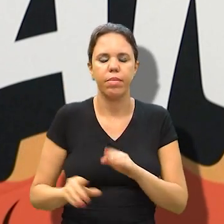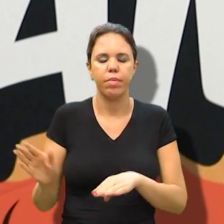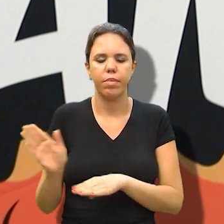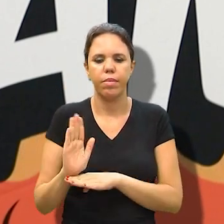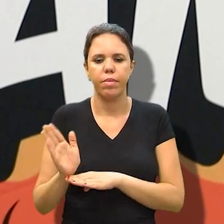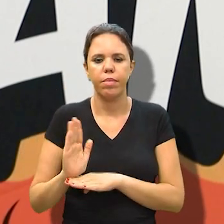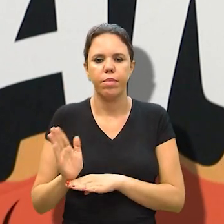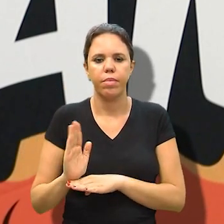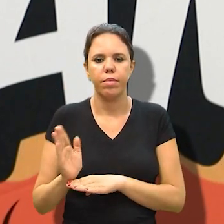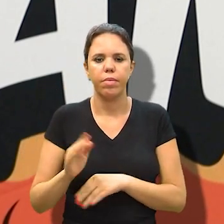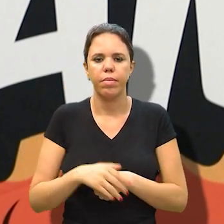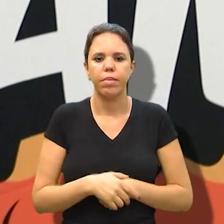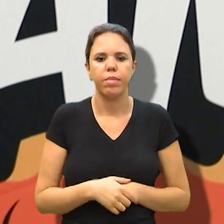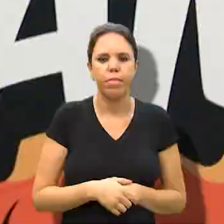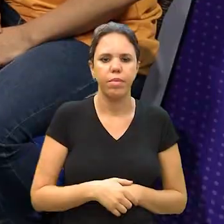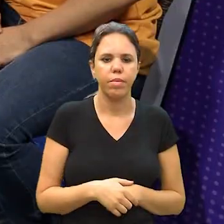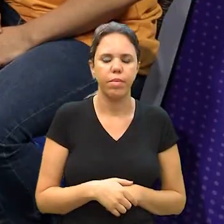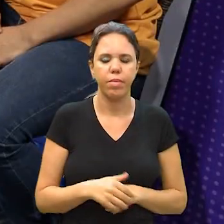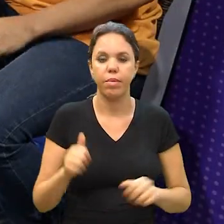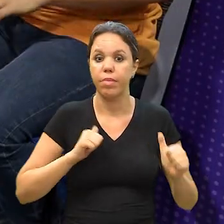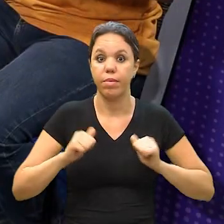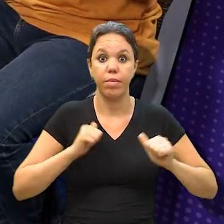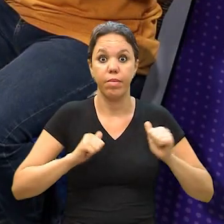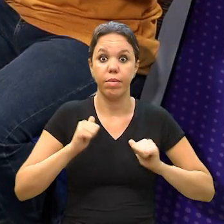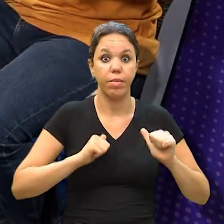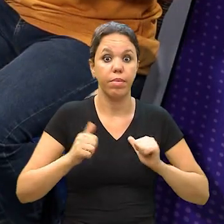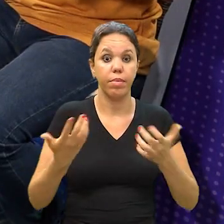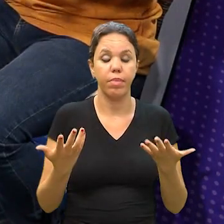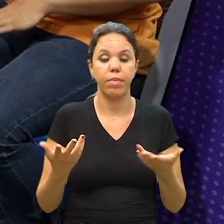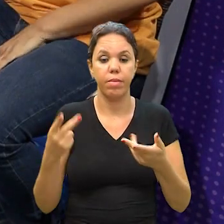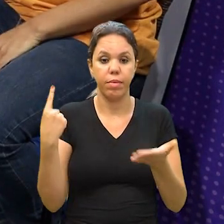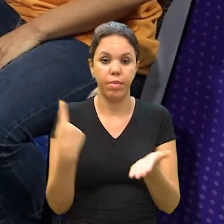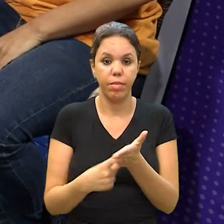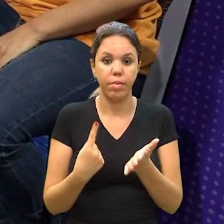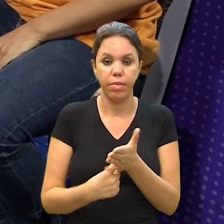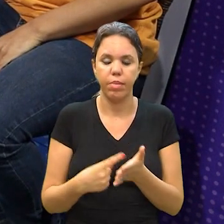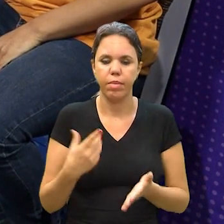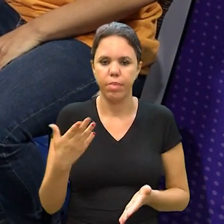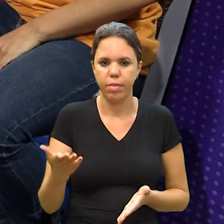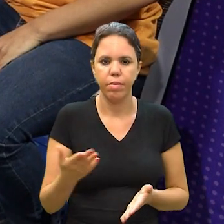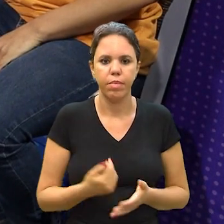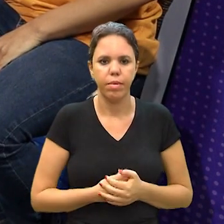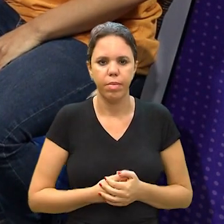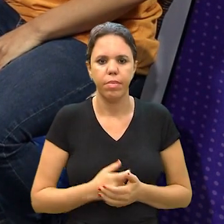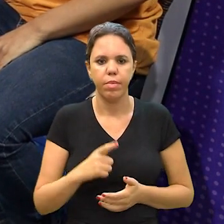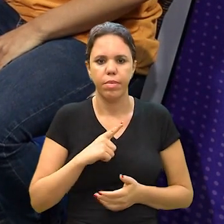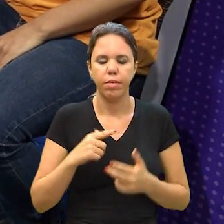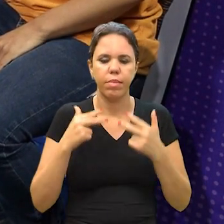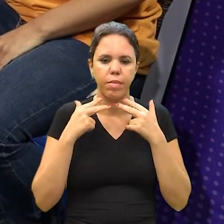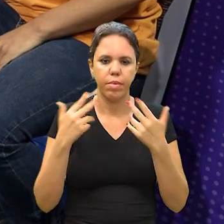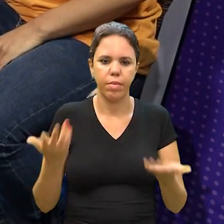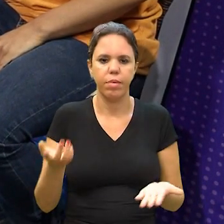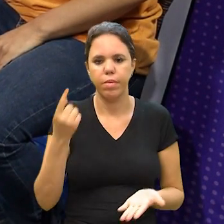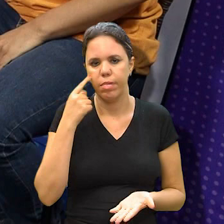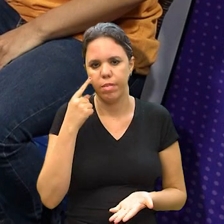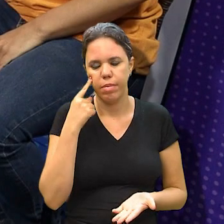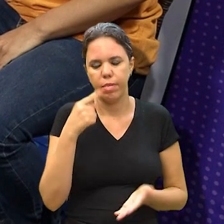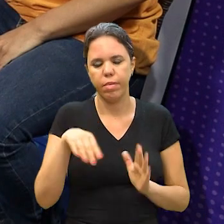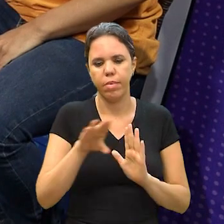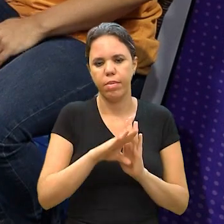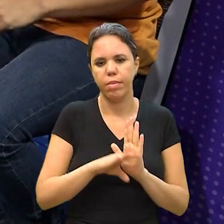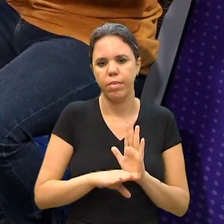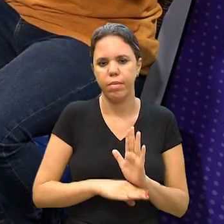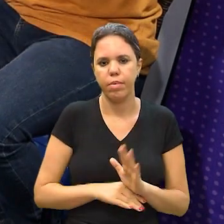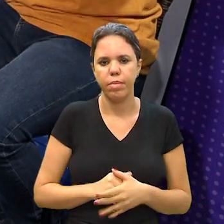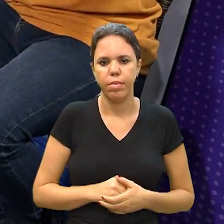pro cinema, né, e a gente fica ansioso e já quero deixar combinado com você, né, tendo novidades. Olha, Michel,